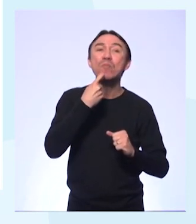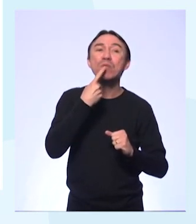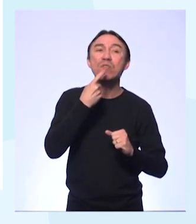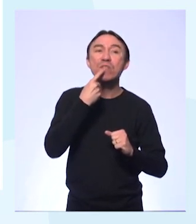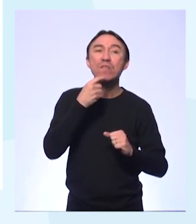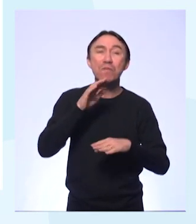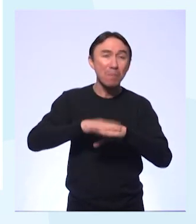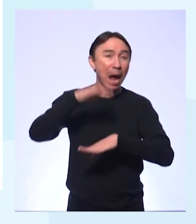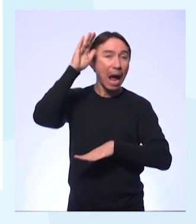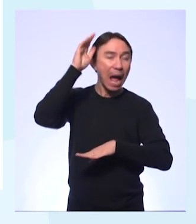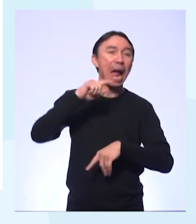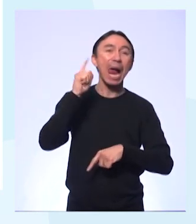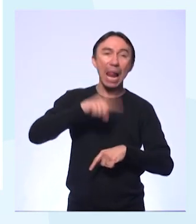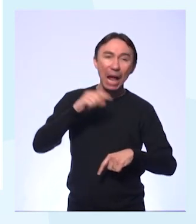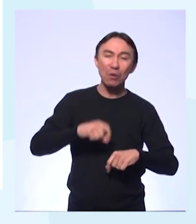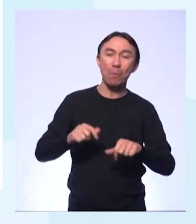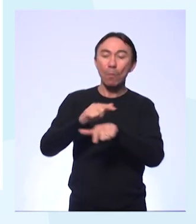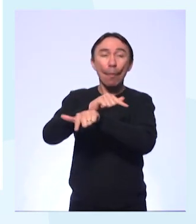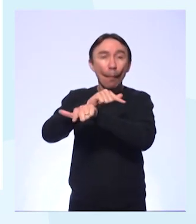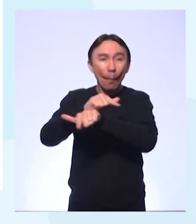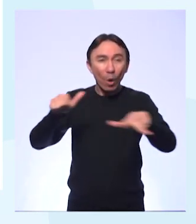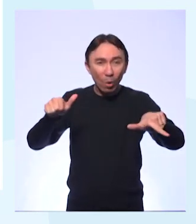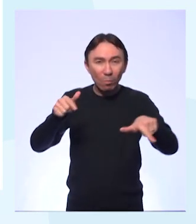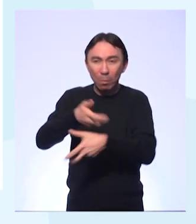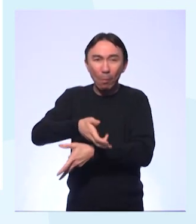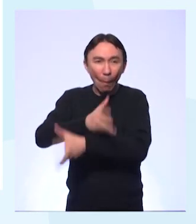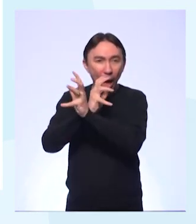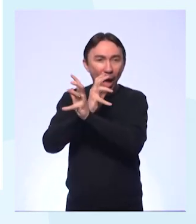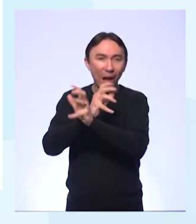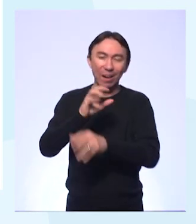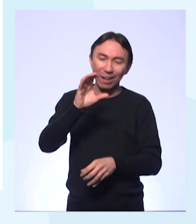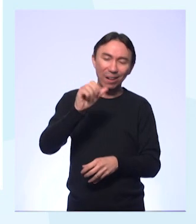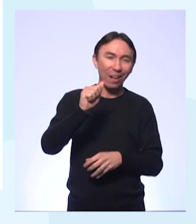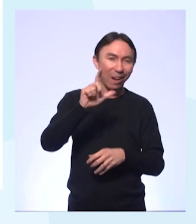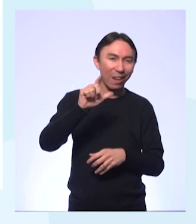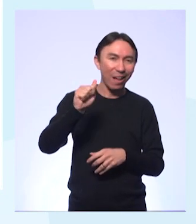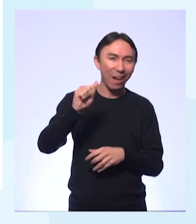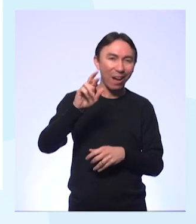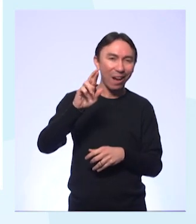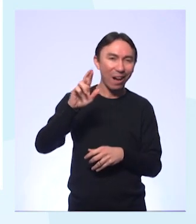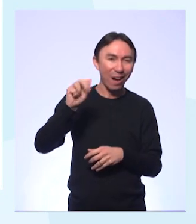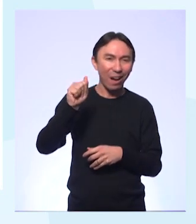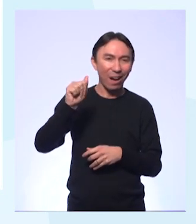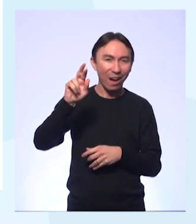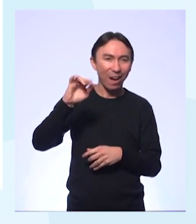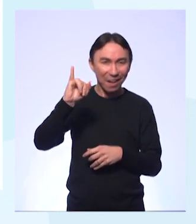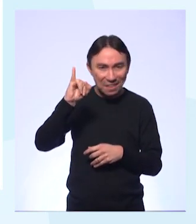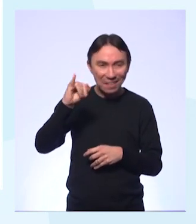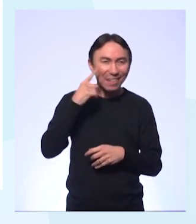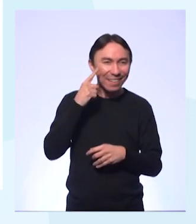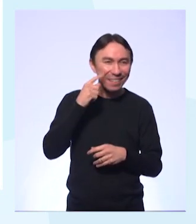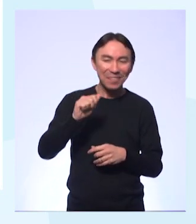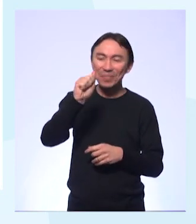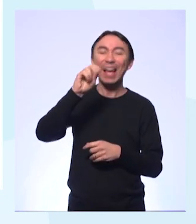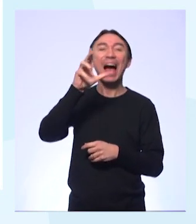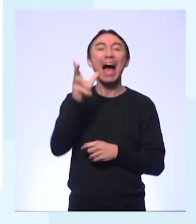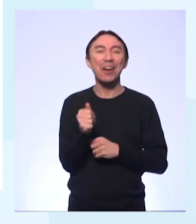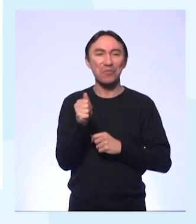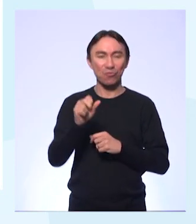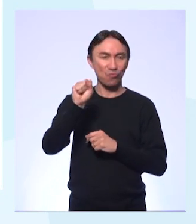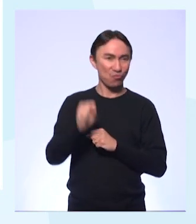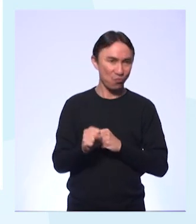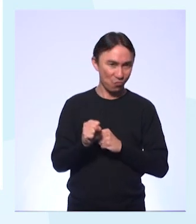no deserto do Kalahari, lá na África do Sul. E temperaturas mais brandas, principalmente próximo do